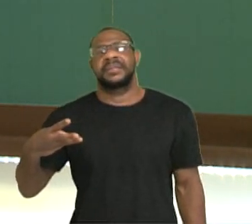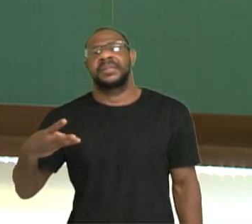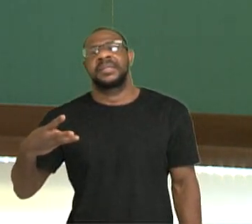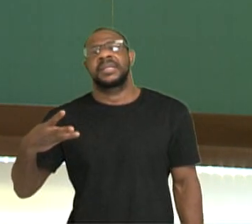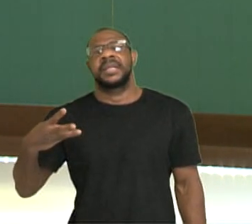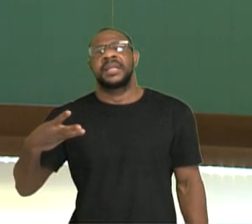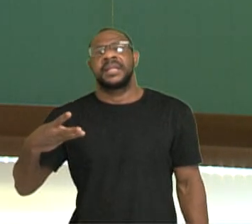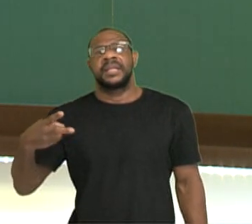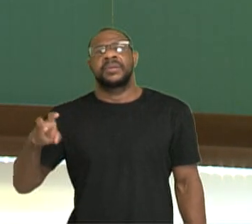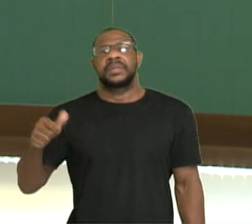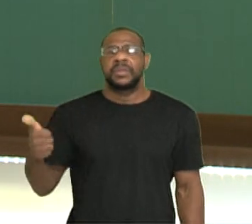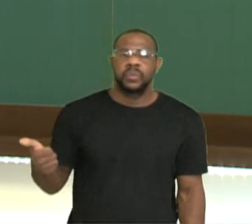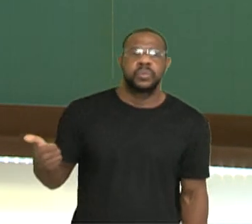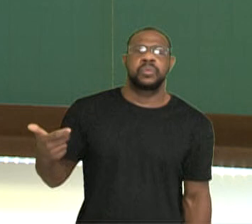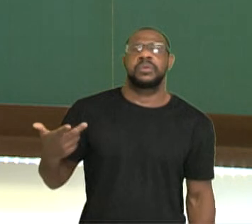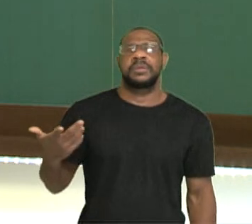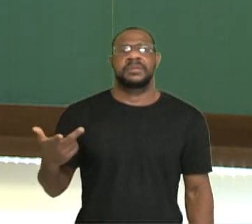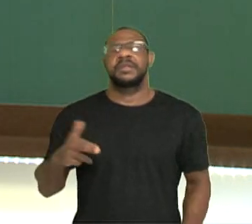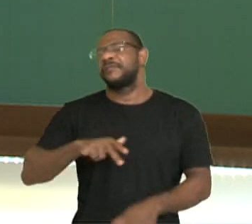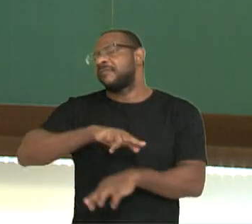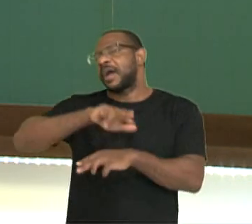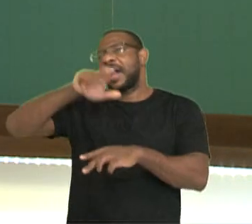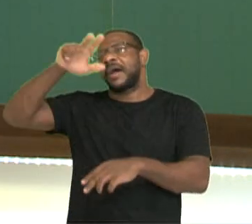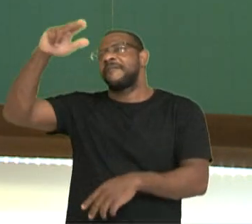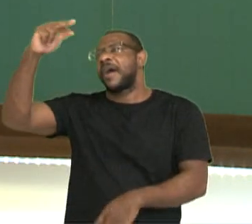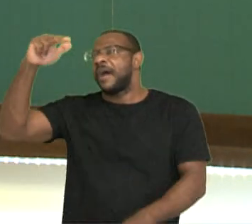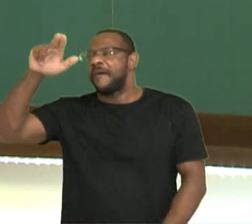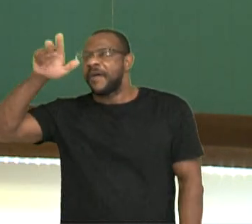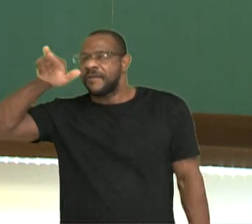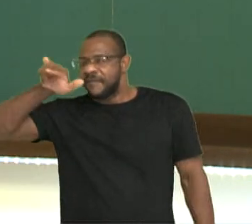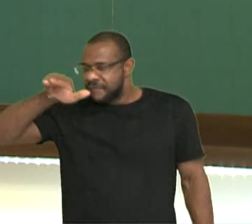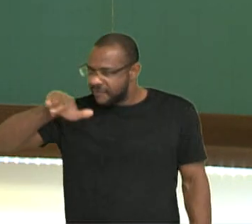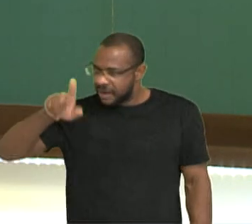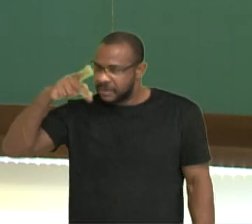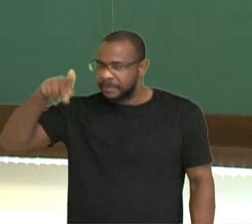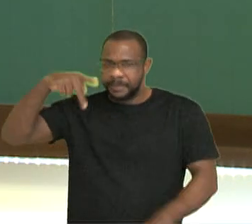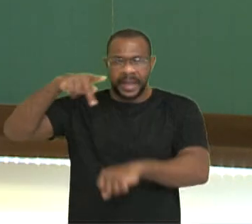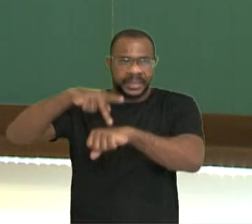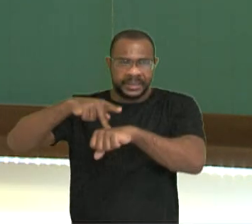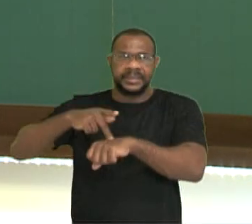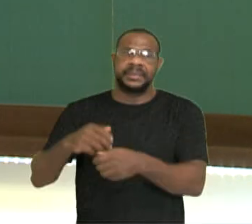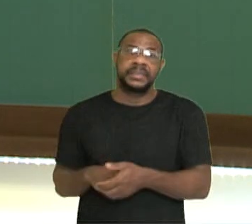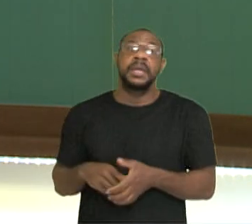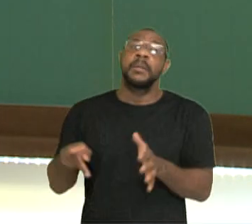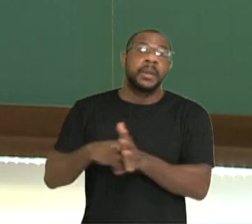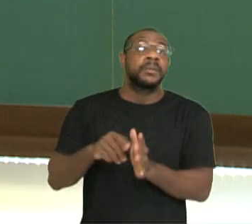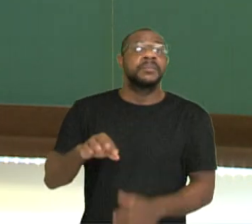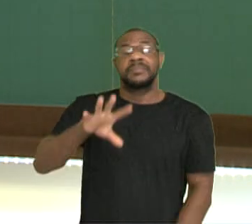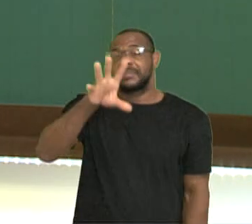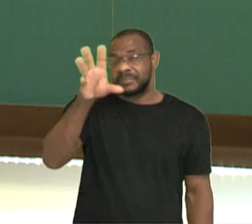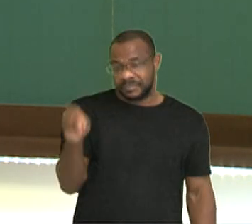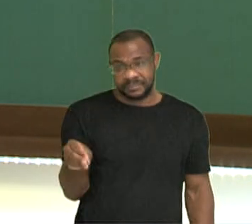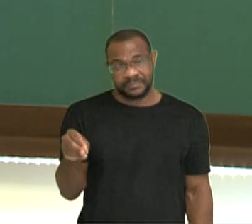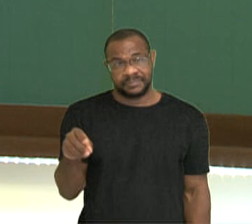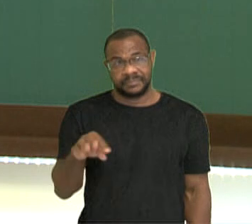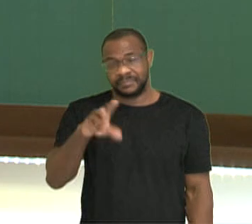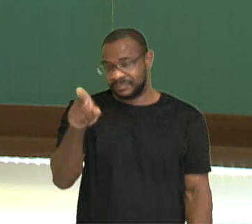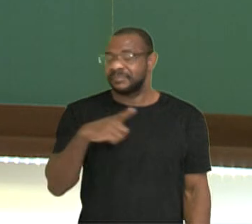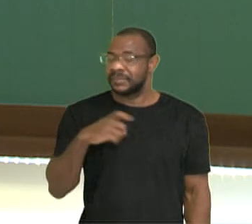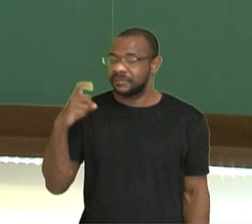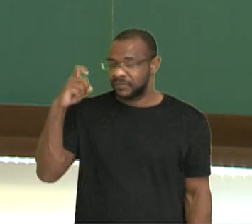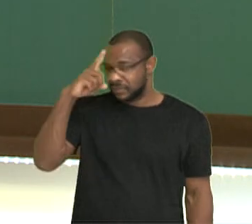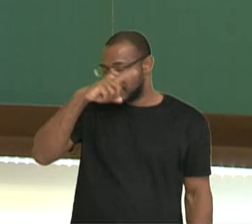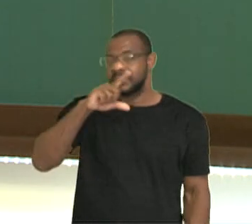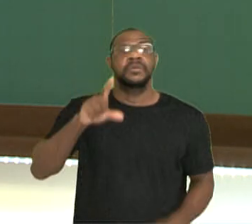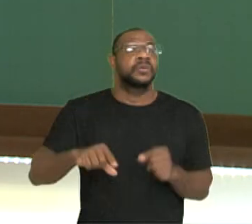0,351. Então são vários países e muitos deles no continente africano que ainda têm essa